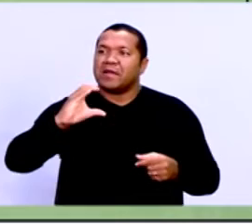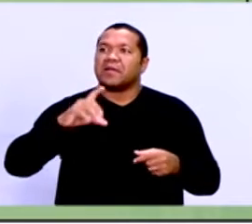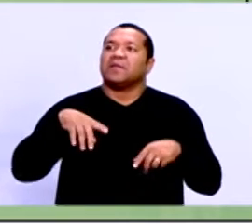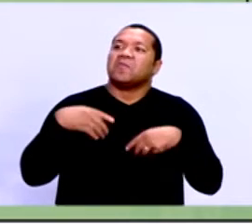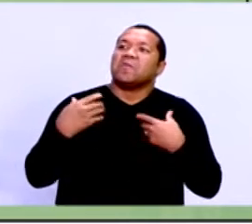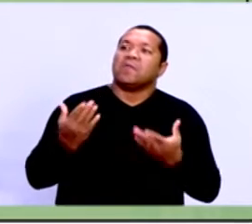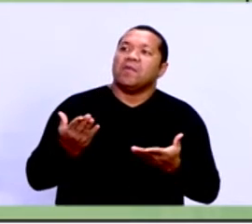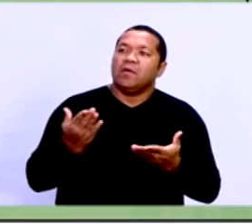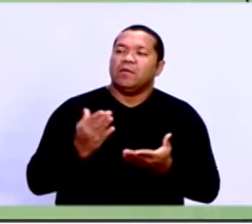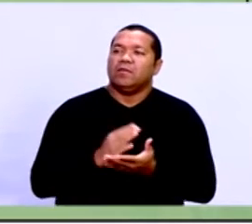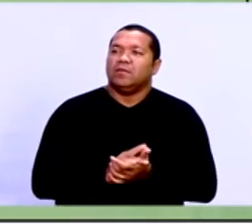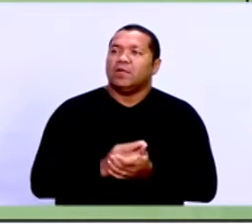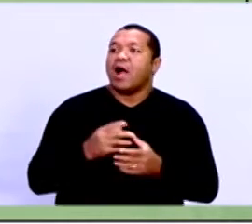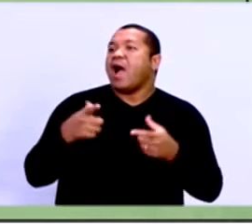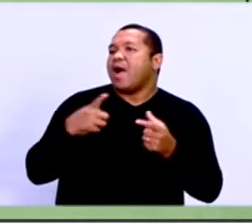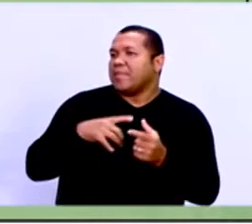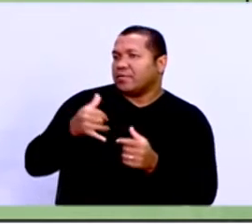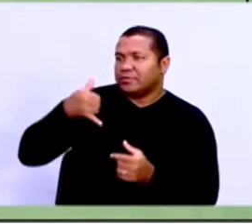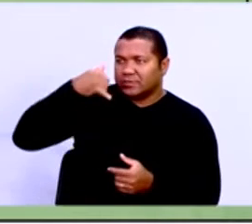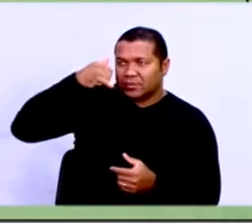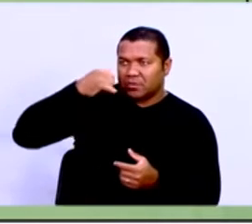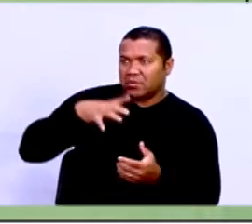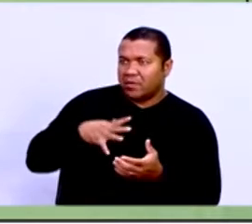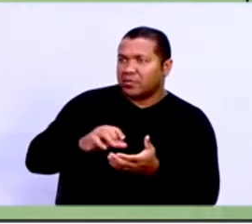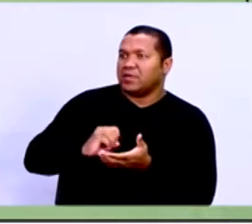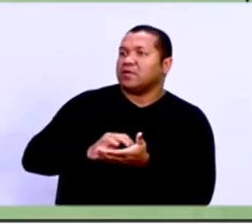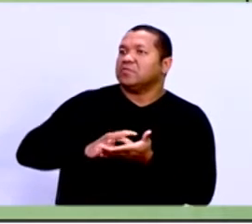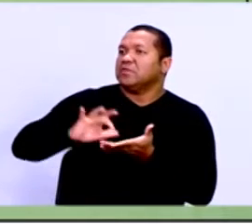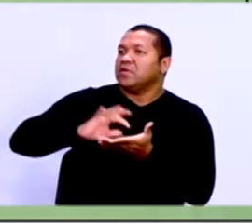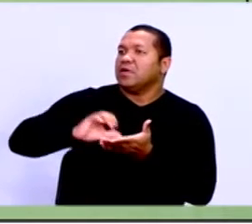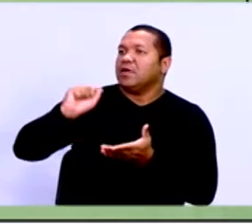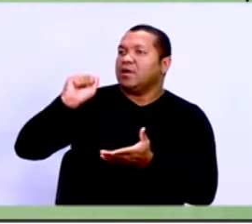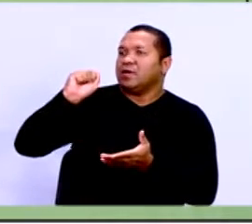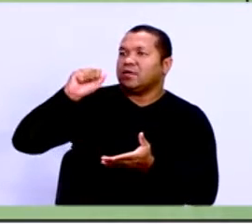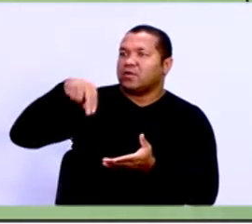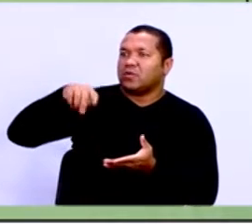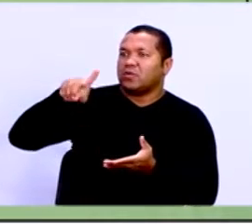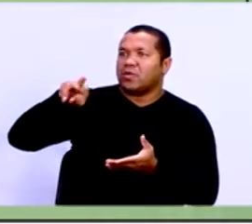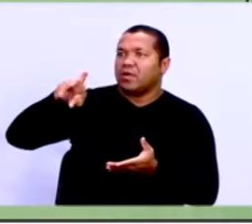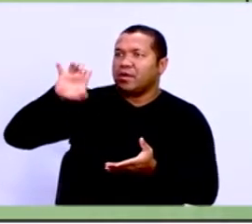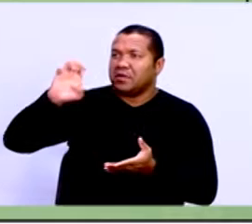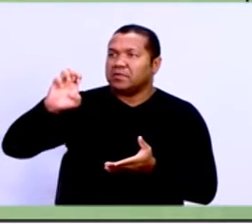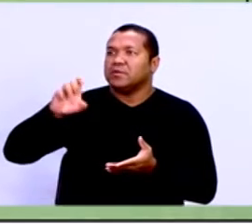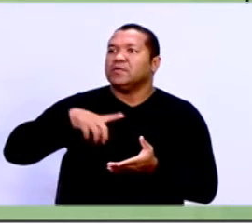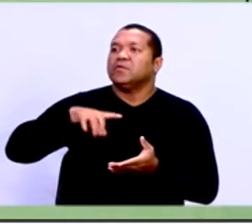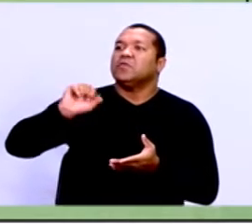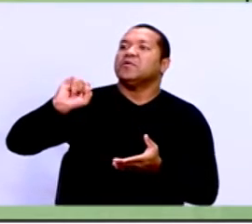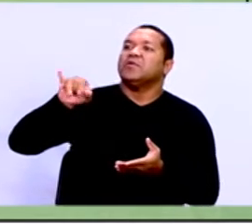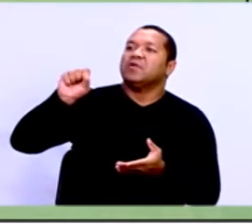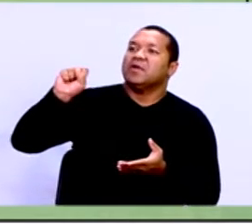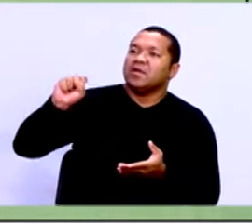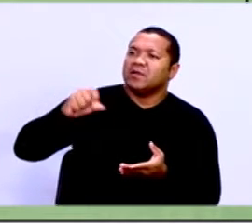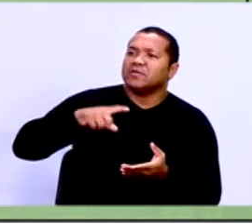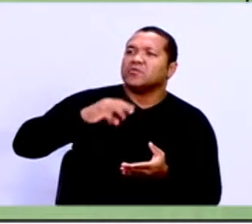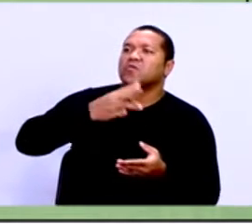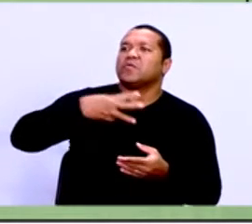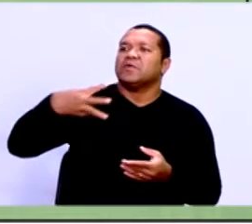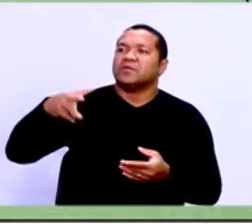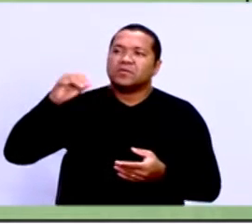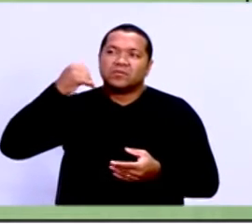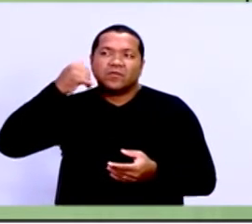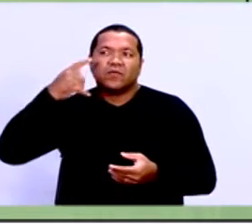usar no meu celular vou usar o android é bom usar o s o windows phone e assim